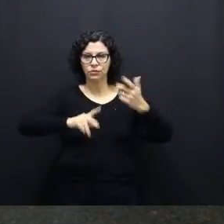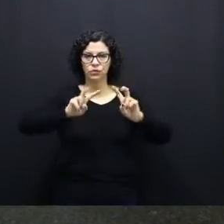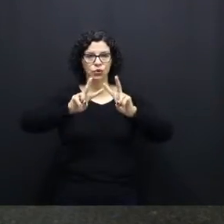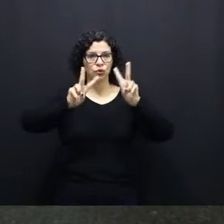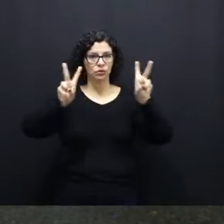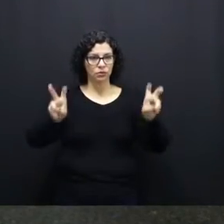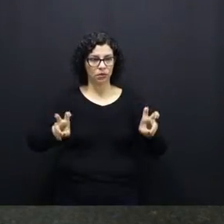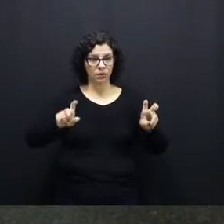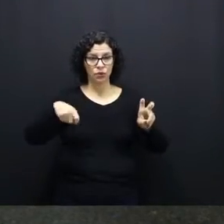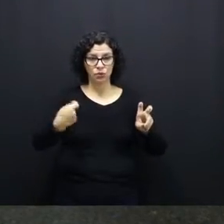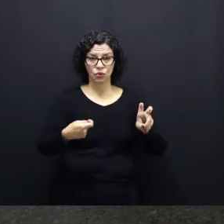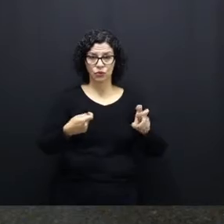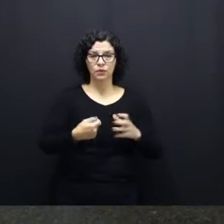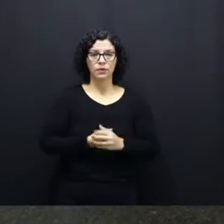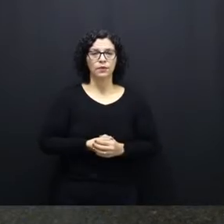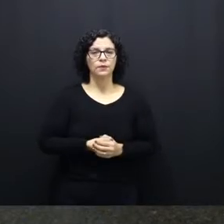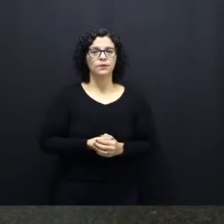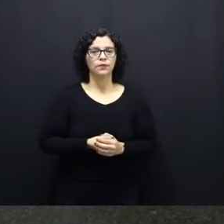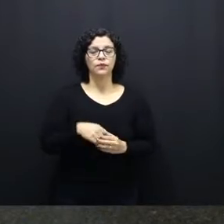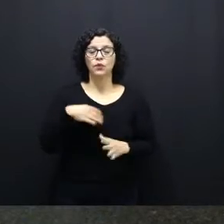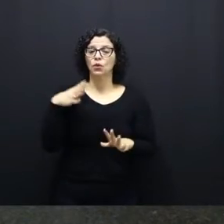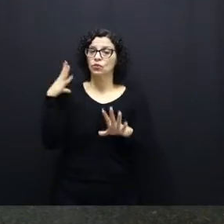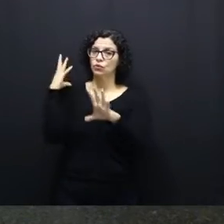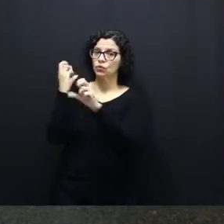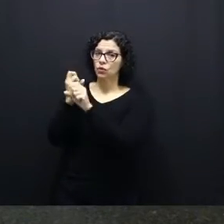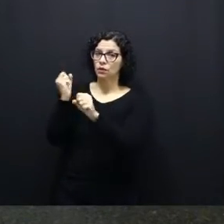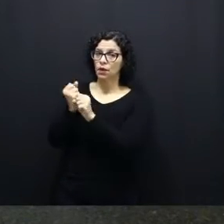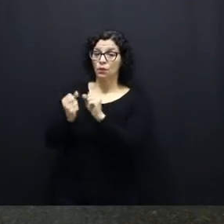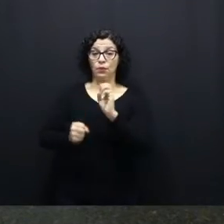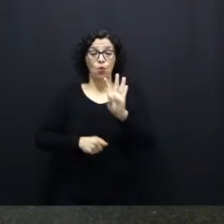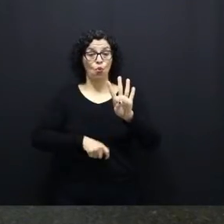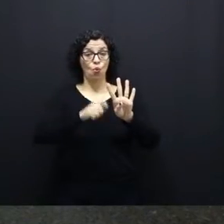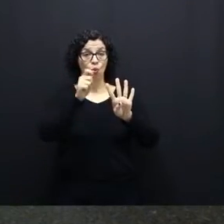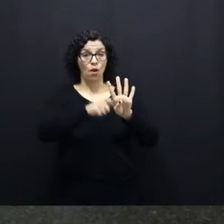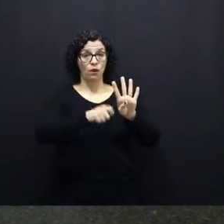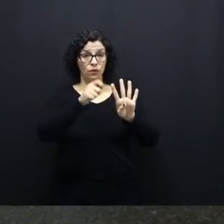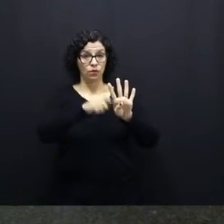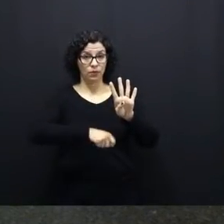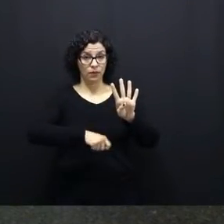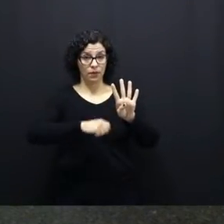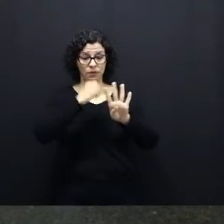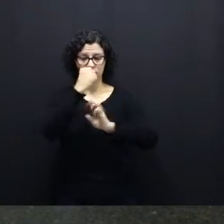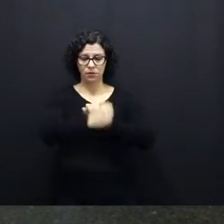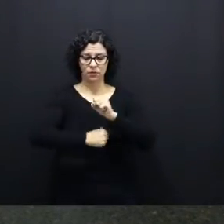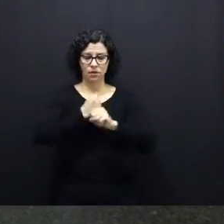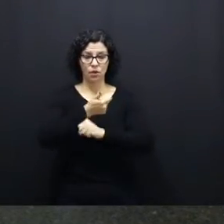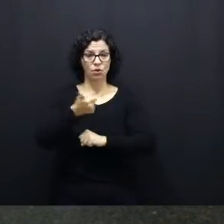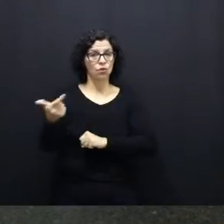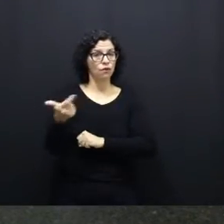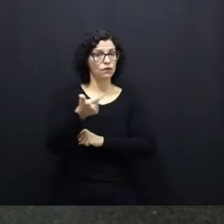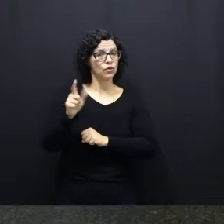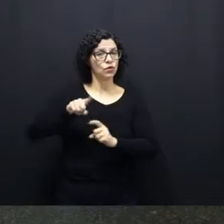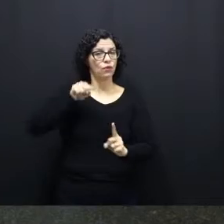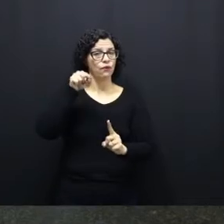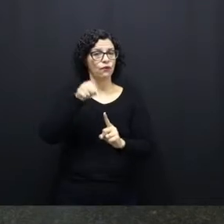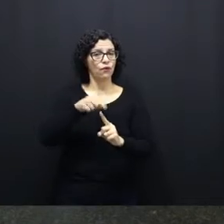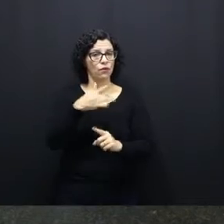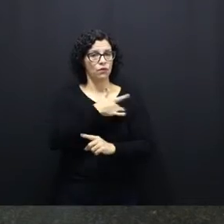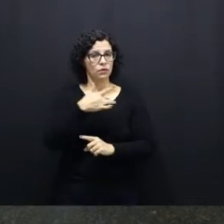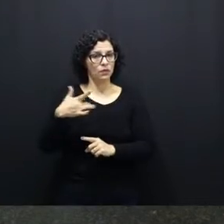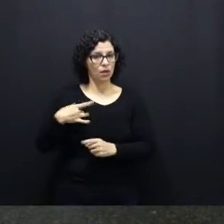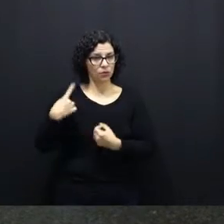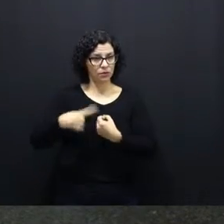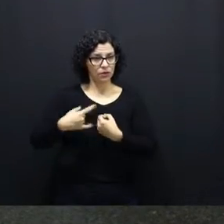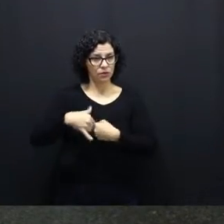qual foi é o resultado do 1º quadrimestre de 2022 com relação à saúde pública